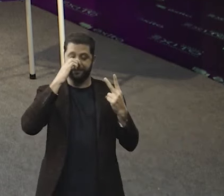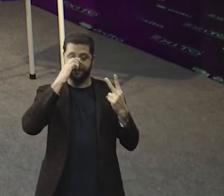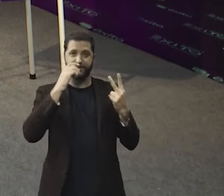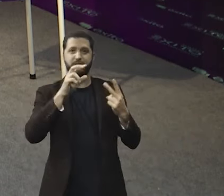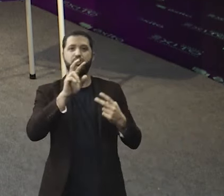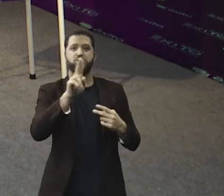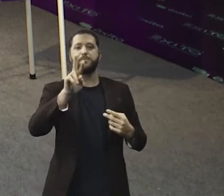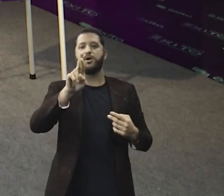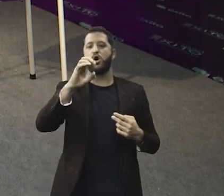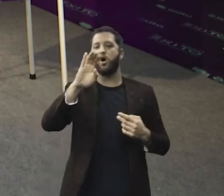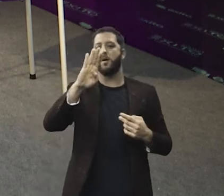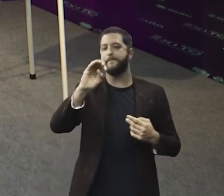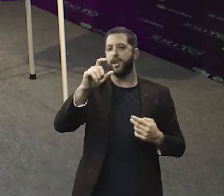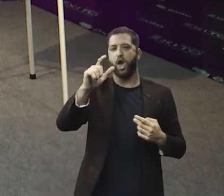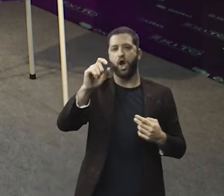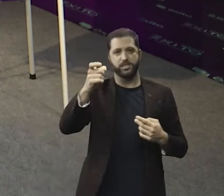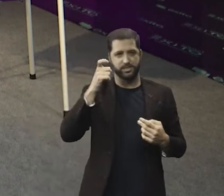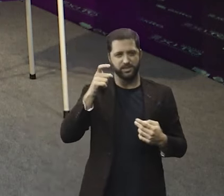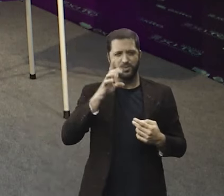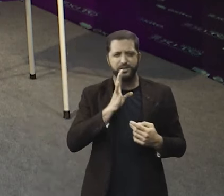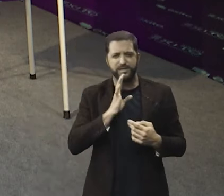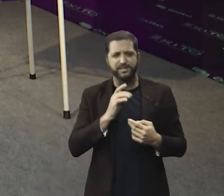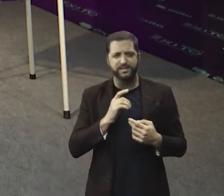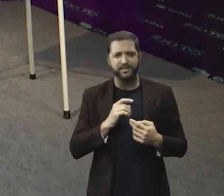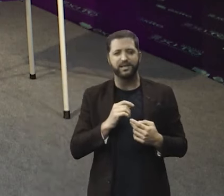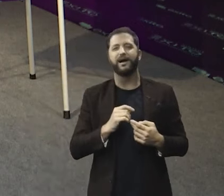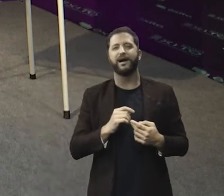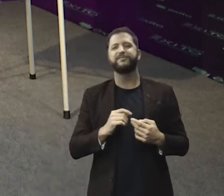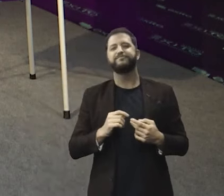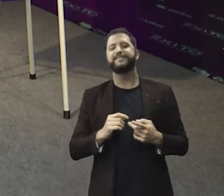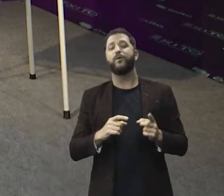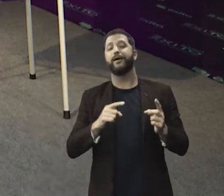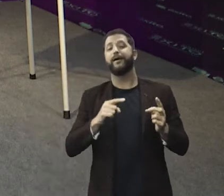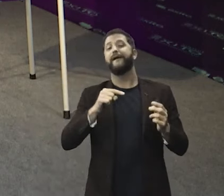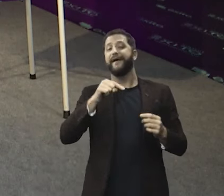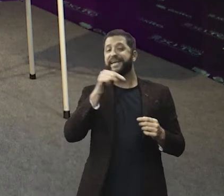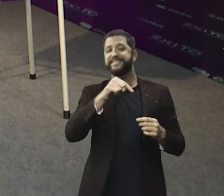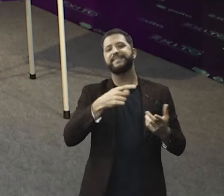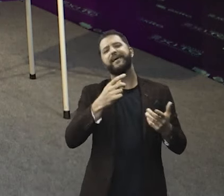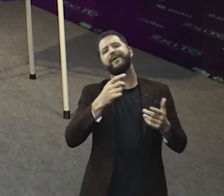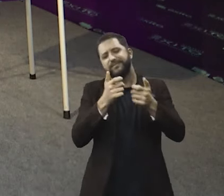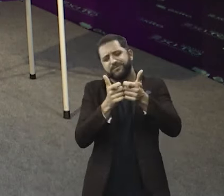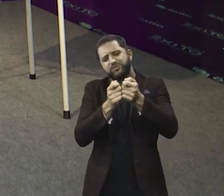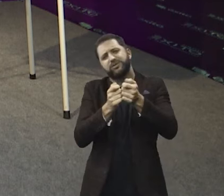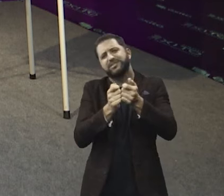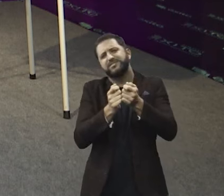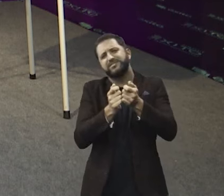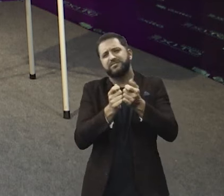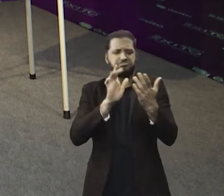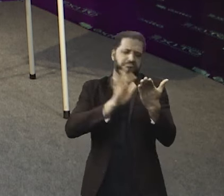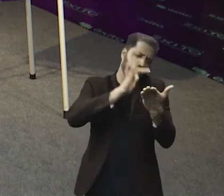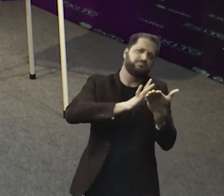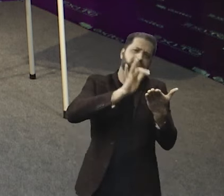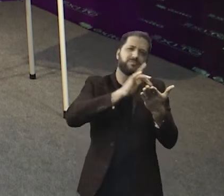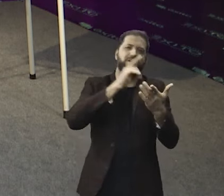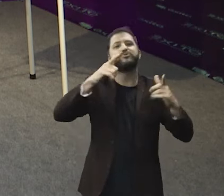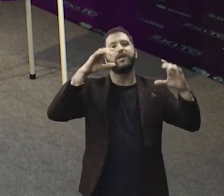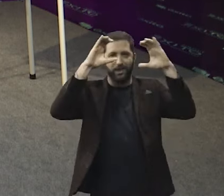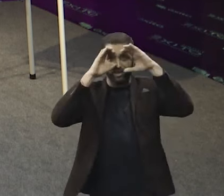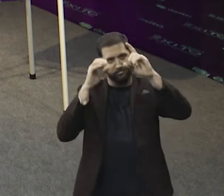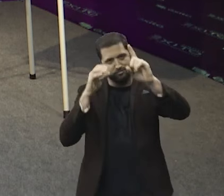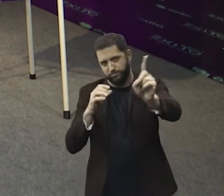falar mas o Roblox é uma realidade virtual só que ela não tem o óculos não tem nada disso mas é